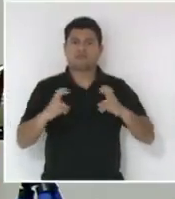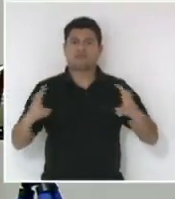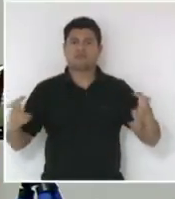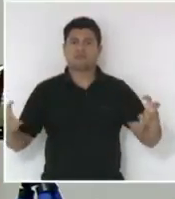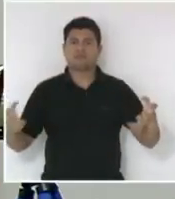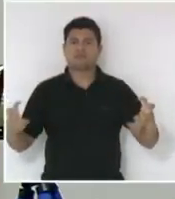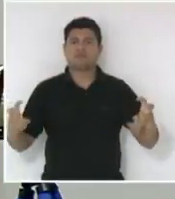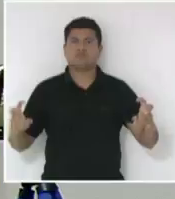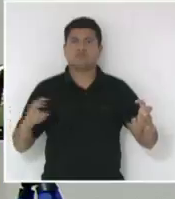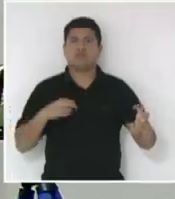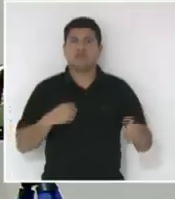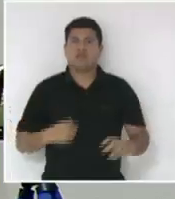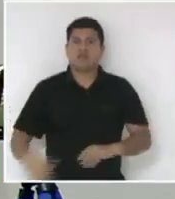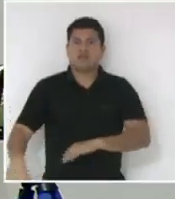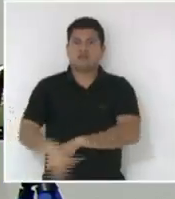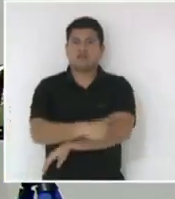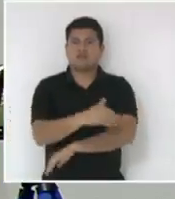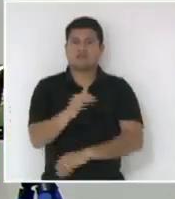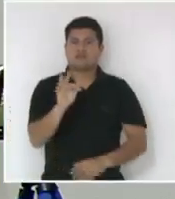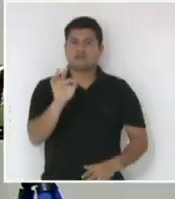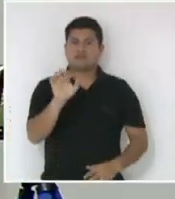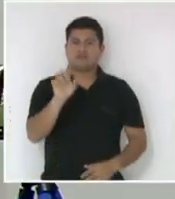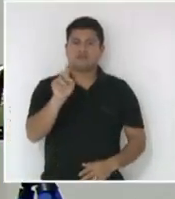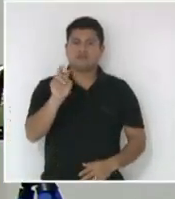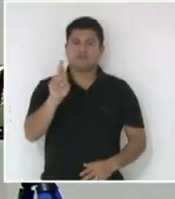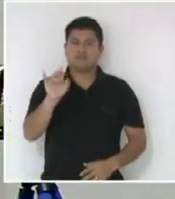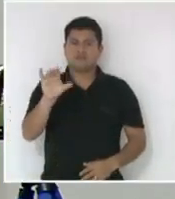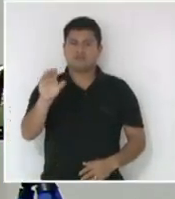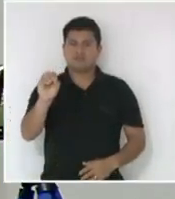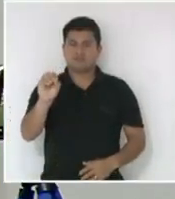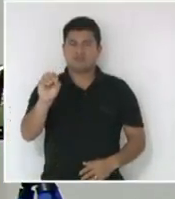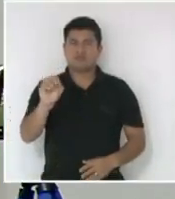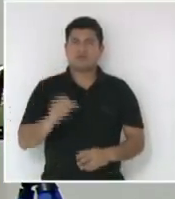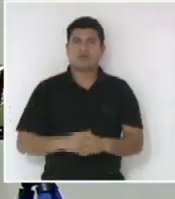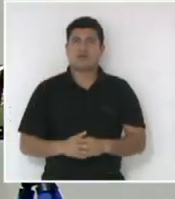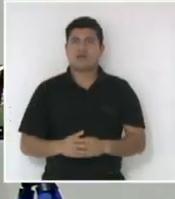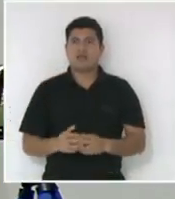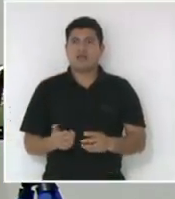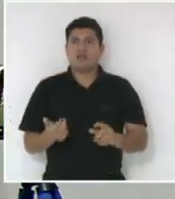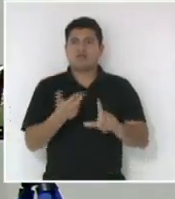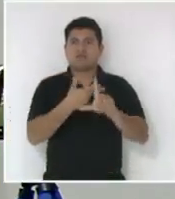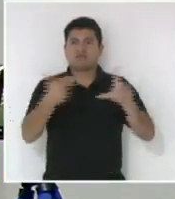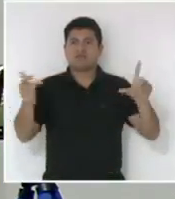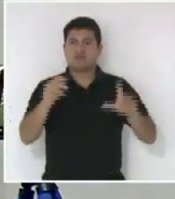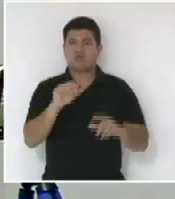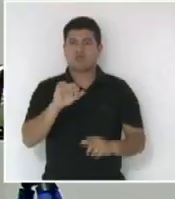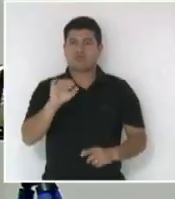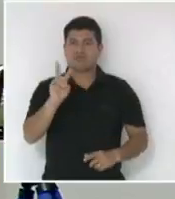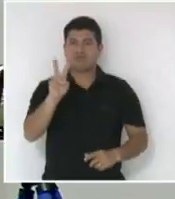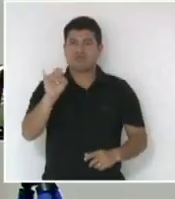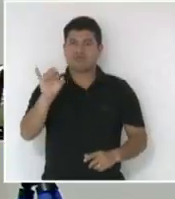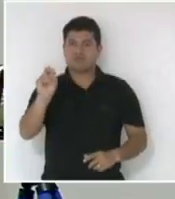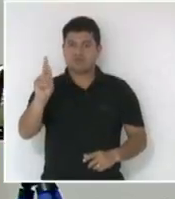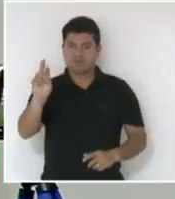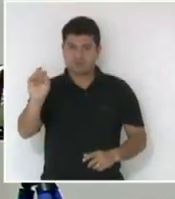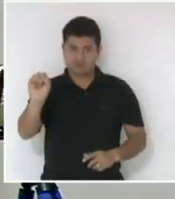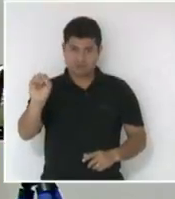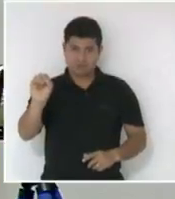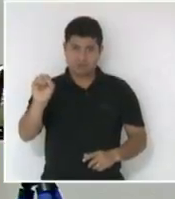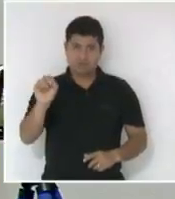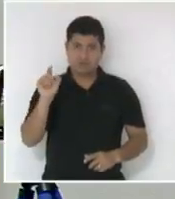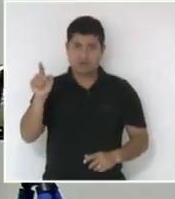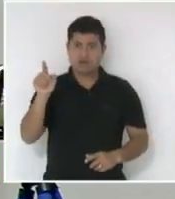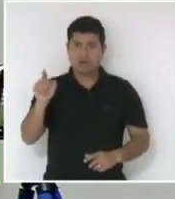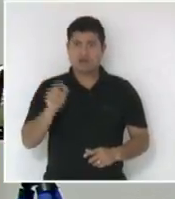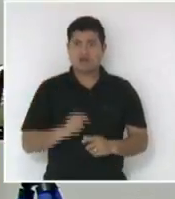Tenente Silveira. Matéria essa assinada pelo jornalista Vitor Santos, da agência